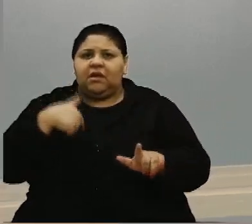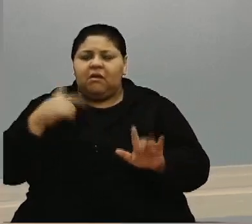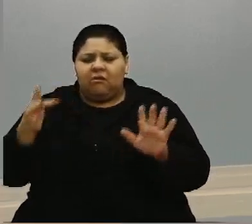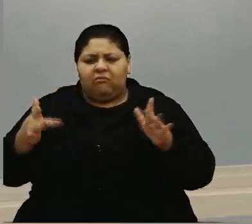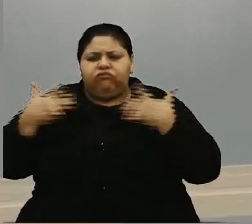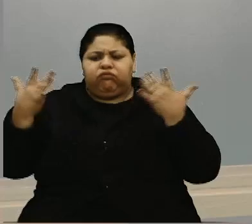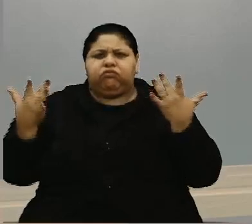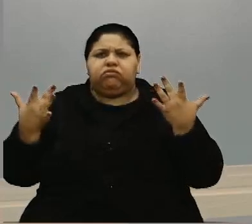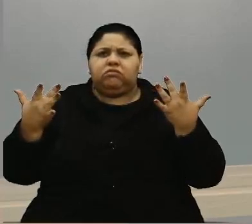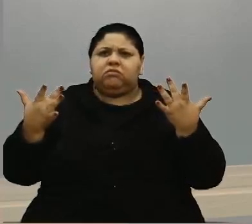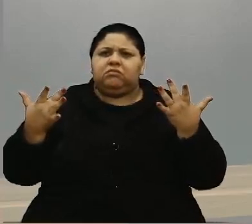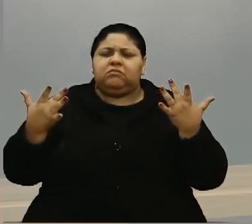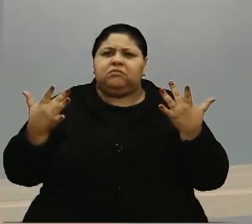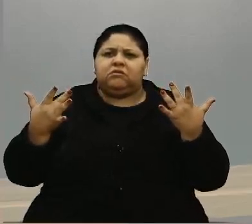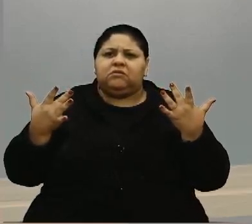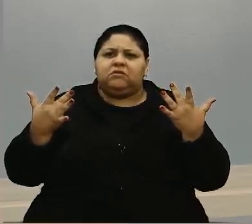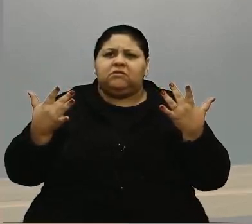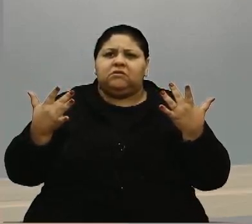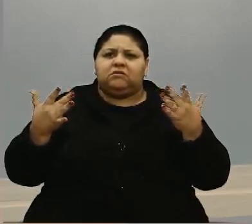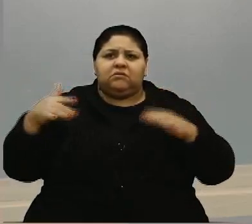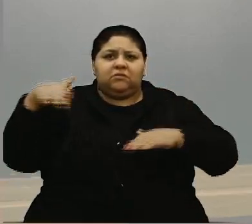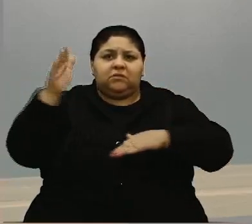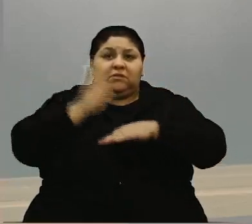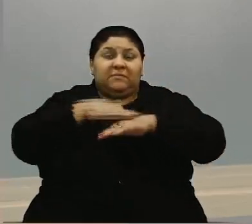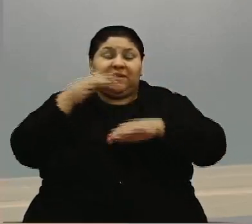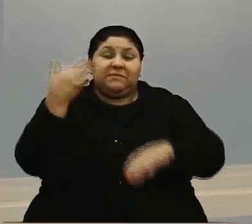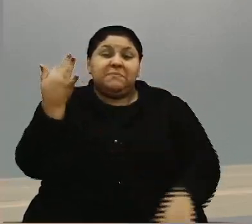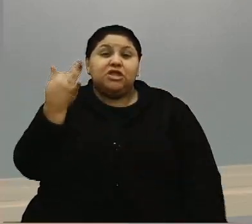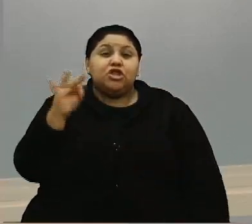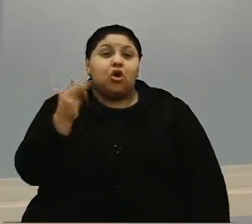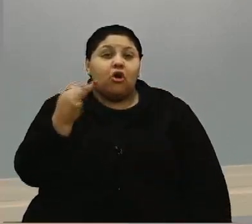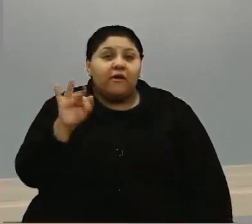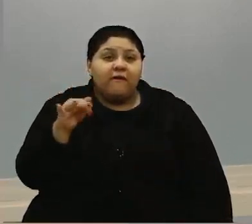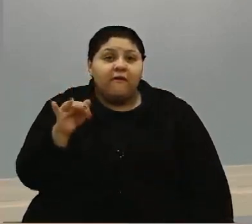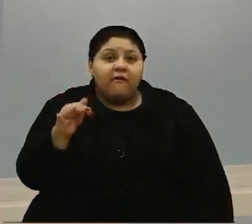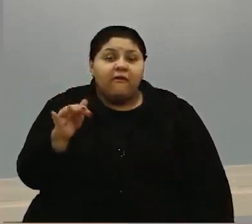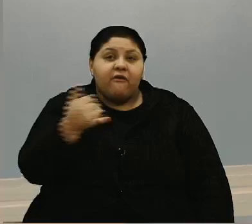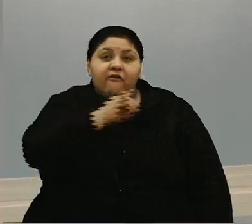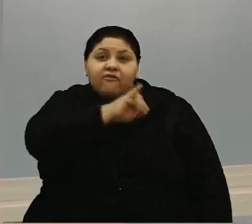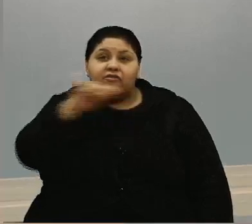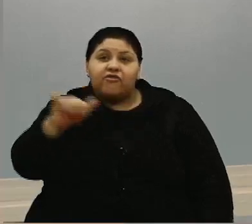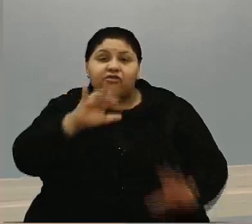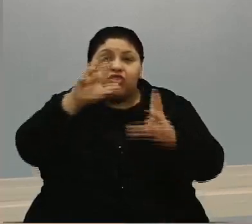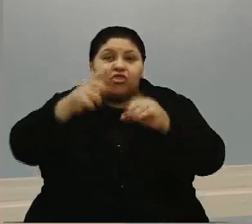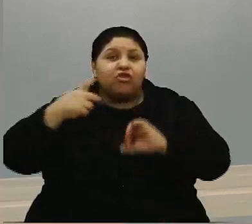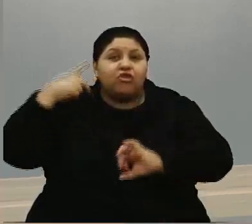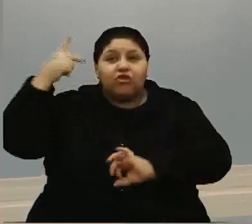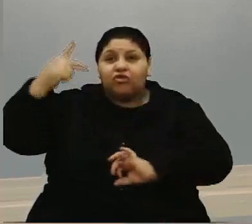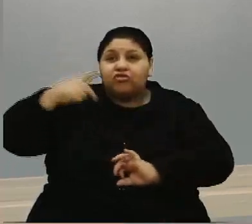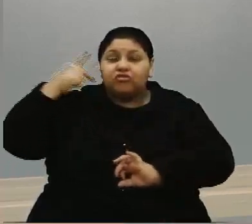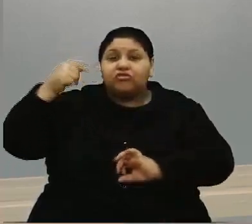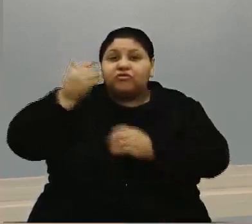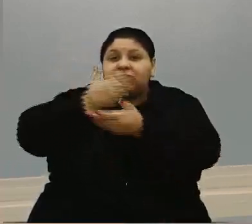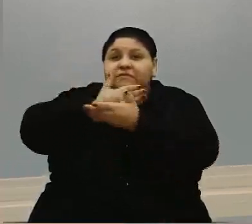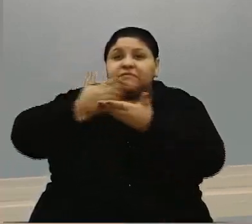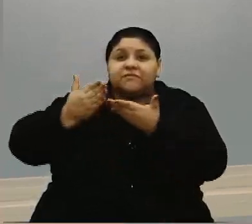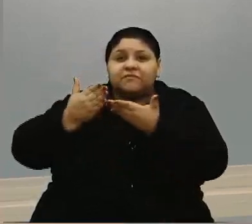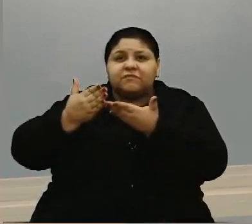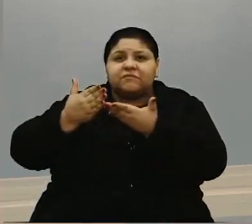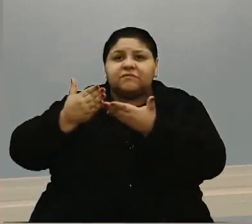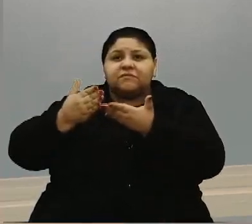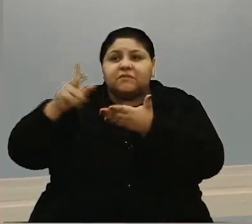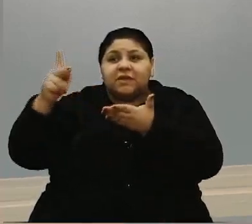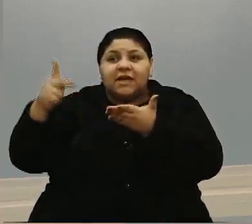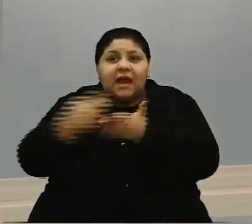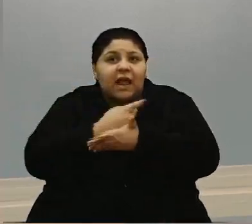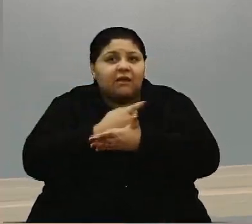espanta essa questão, que é o que mais me dói dizer, e todos os vereadores estão partindo de uma premissa